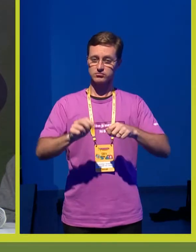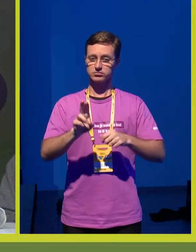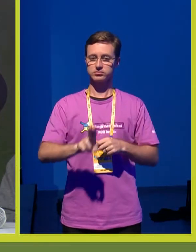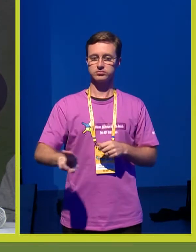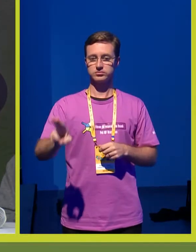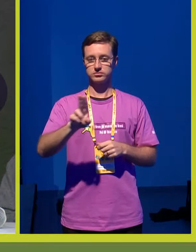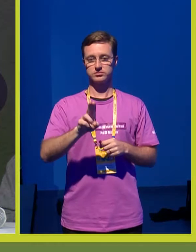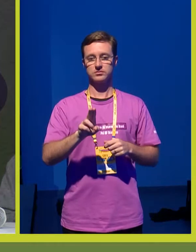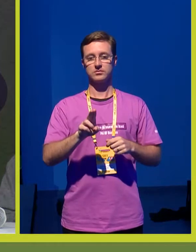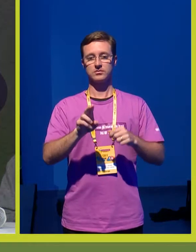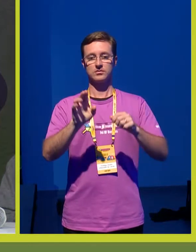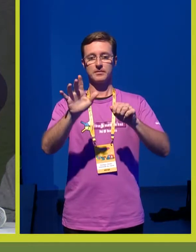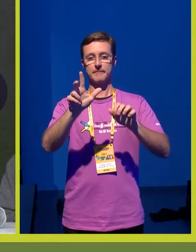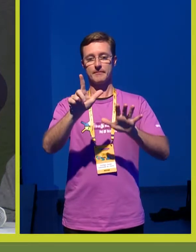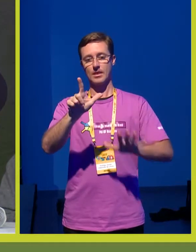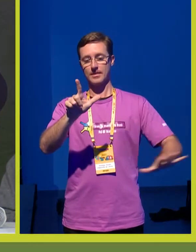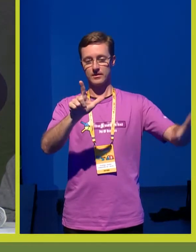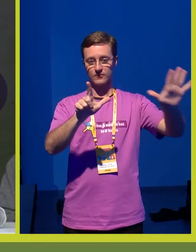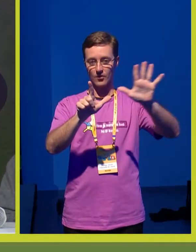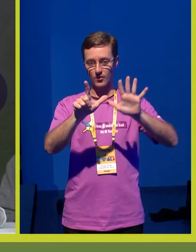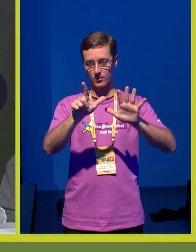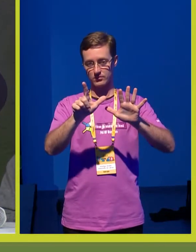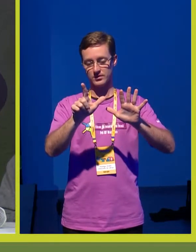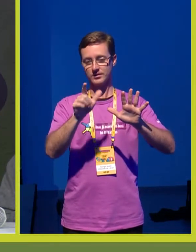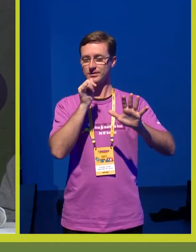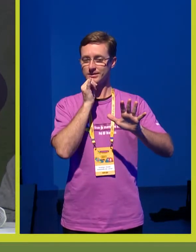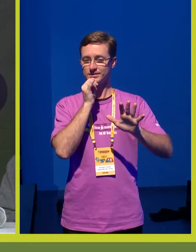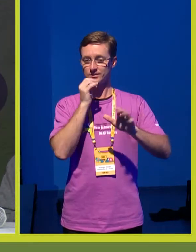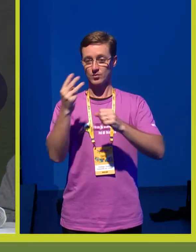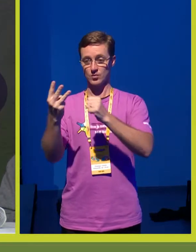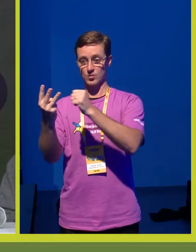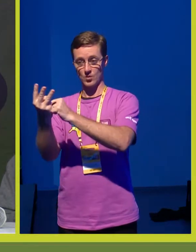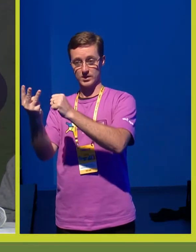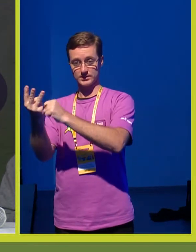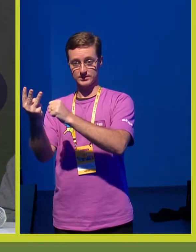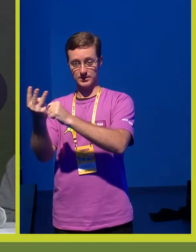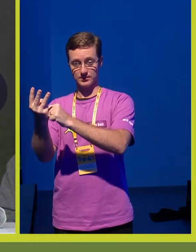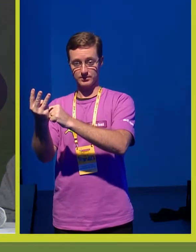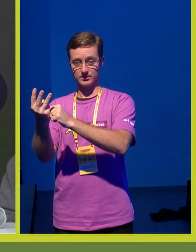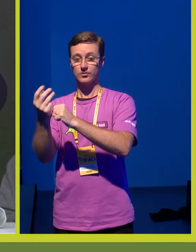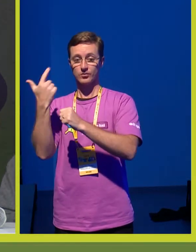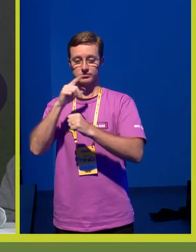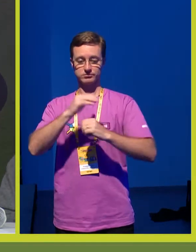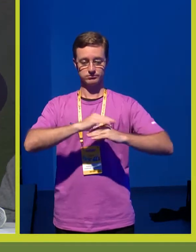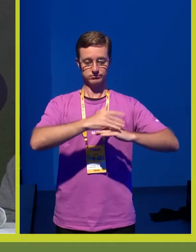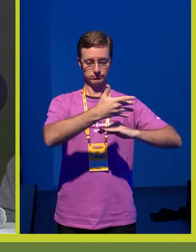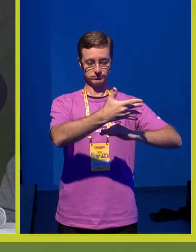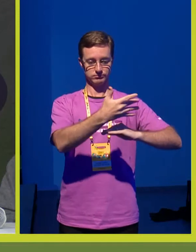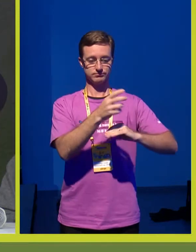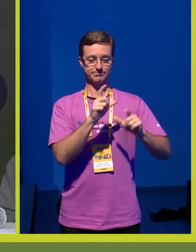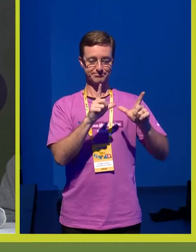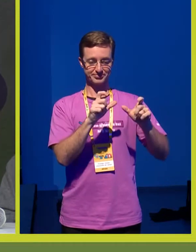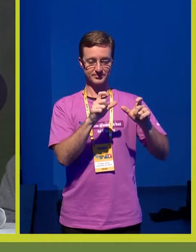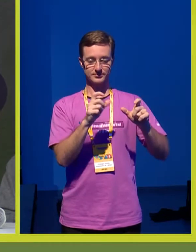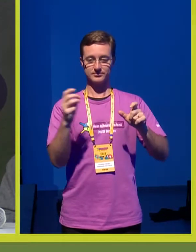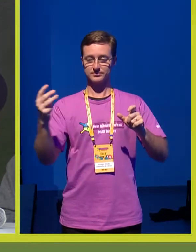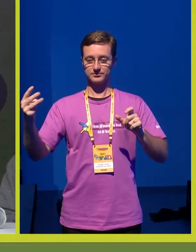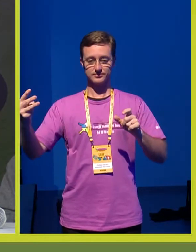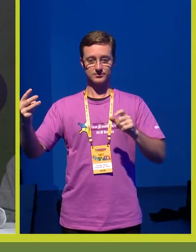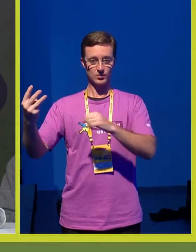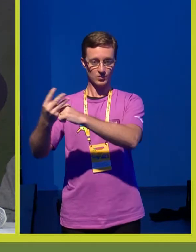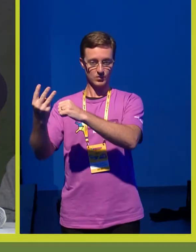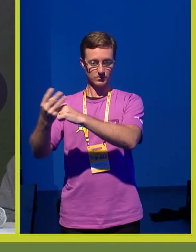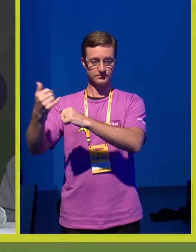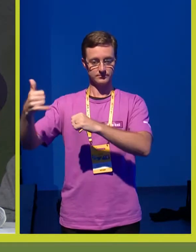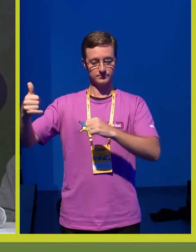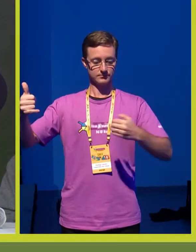versão web do whatsapp para espelhar o que está lá mas na sessão quando ela deixar de ficar ativa a gente perde os dados